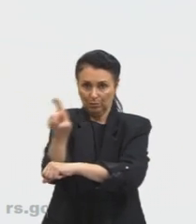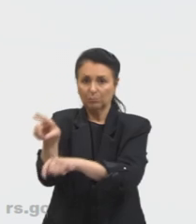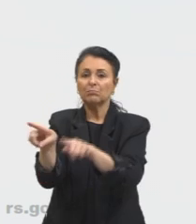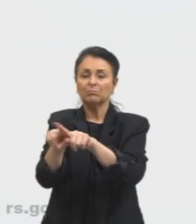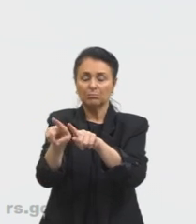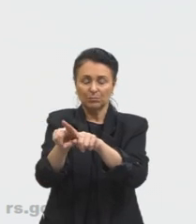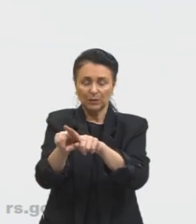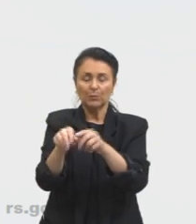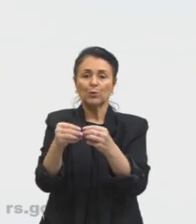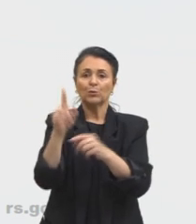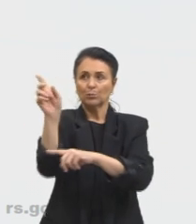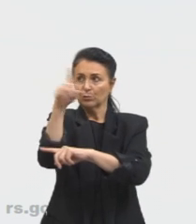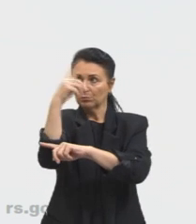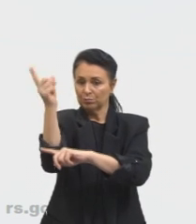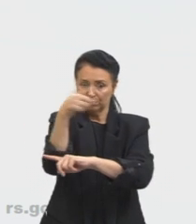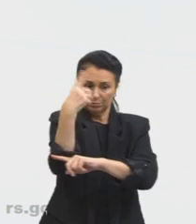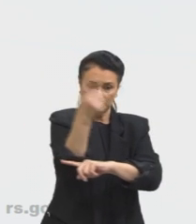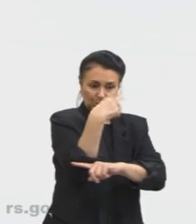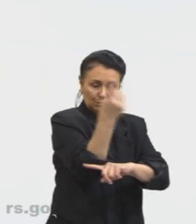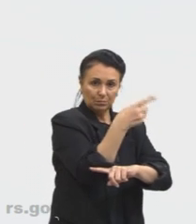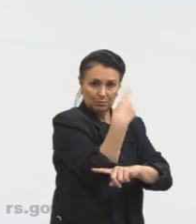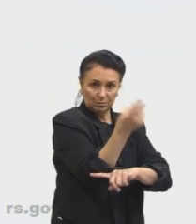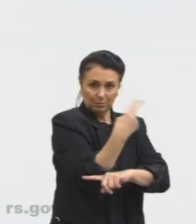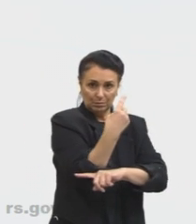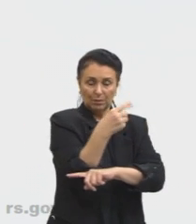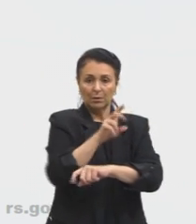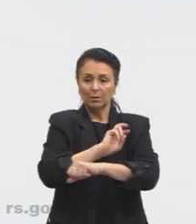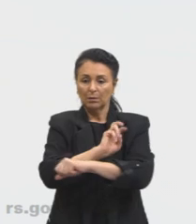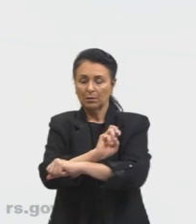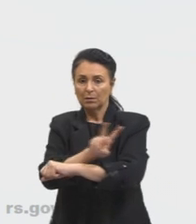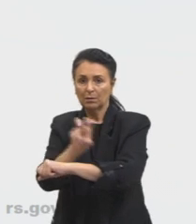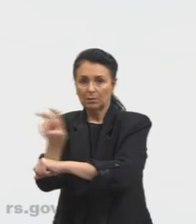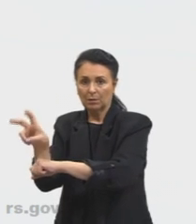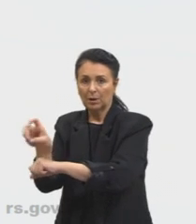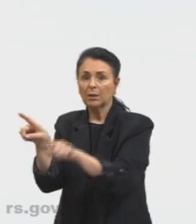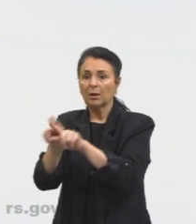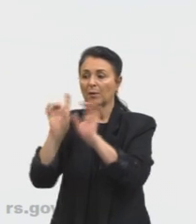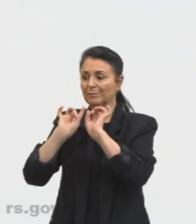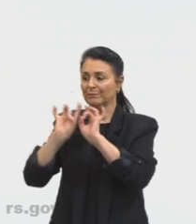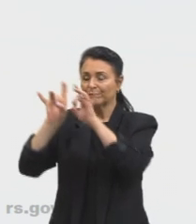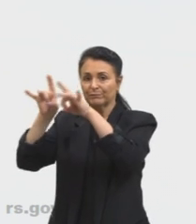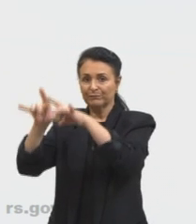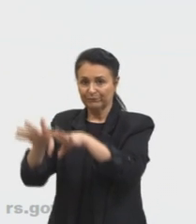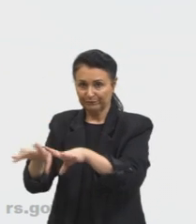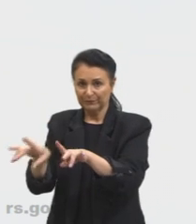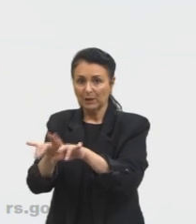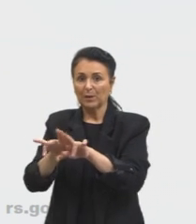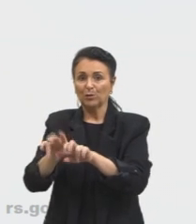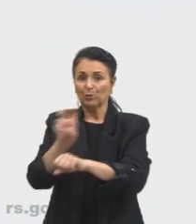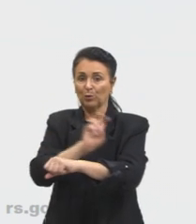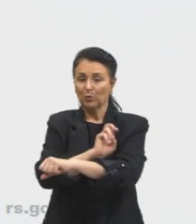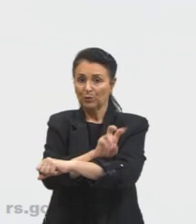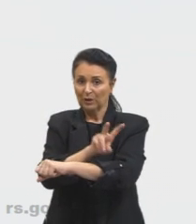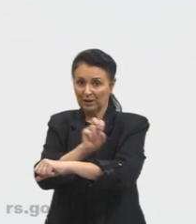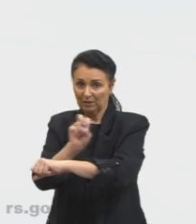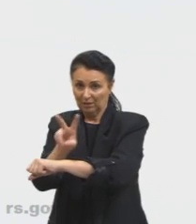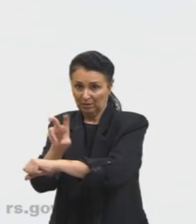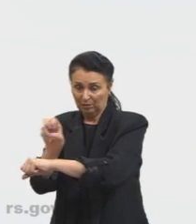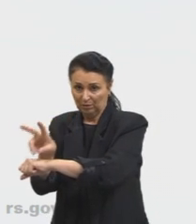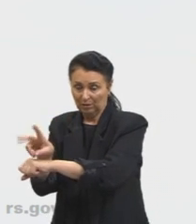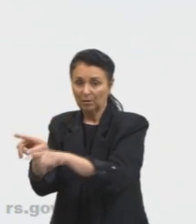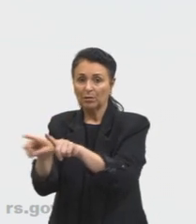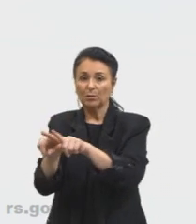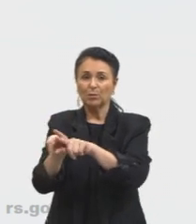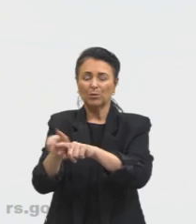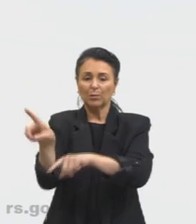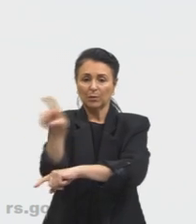muita colocação né descarte incorreto vamos dizer assim desses agrotóxicos desses fertilizantes